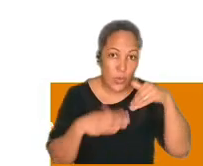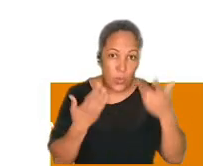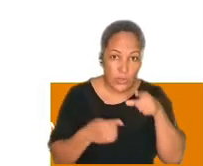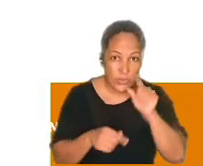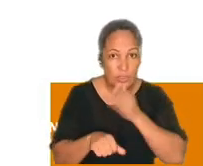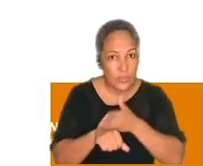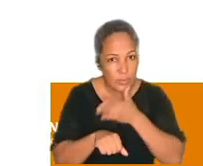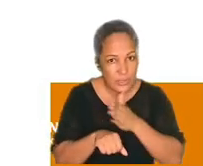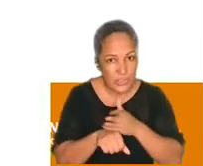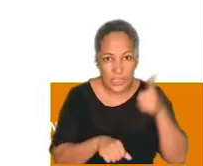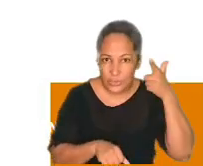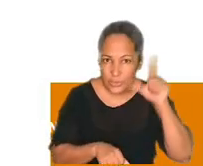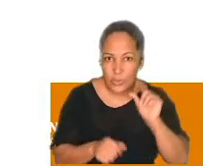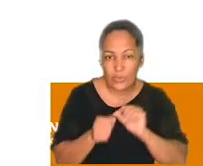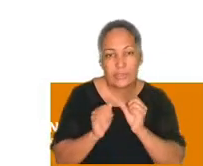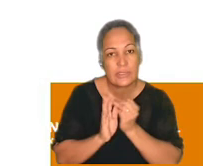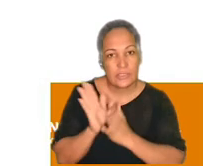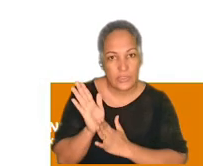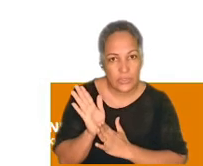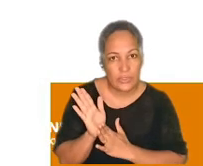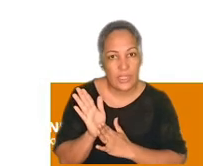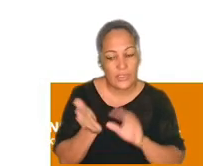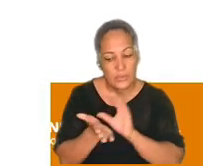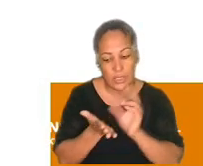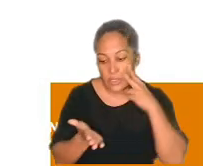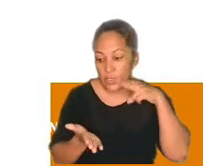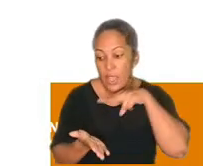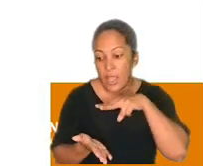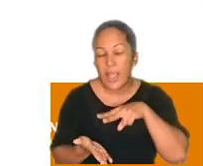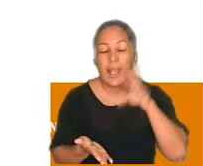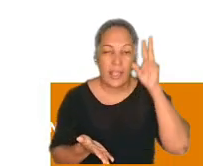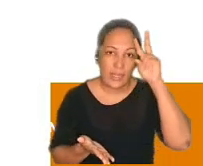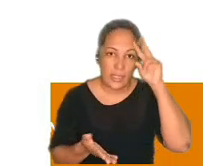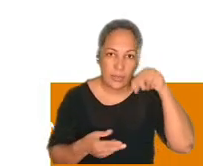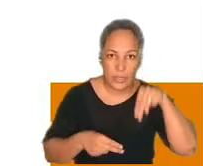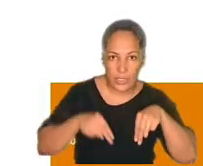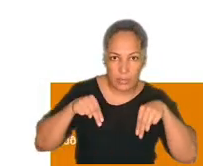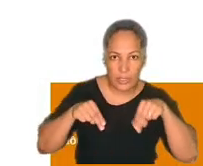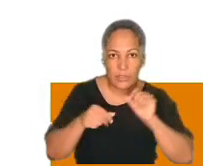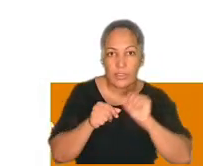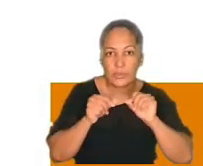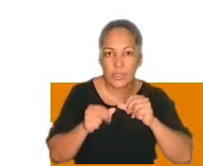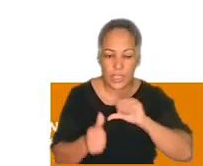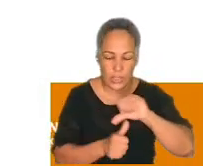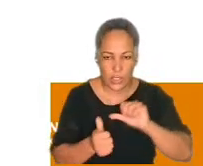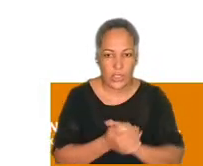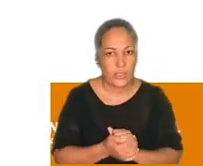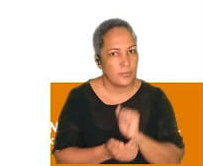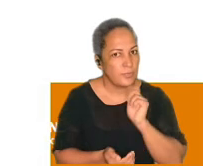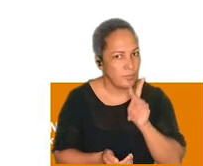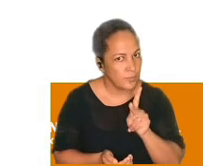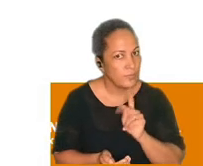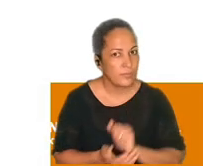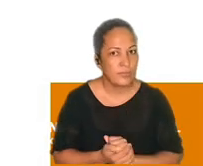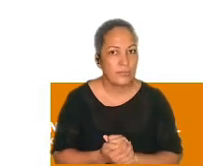destacado, que quando vocês forem praticar de novo e fazer os exercícios, vocês vão lá no caderninho de vocês, quando é N para N eu faço o quê? Faço isso, tá